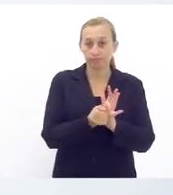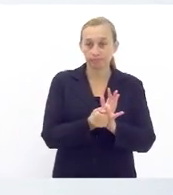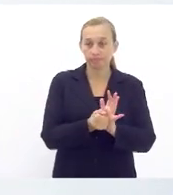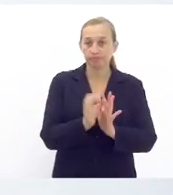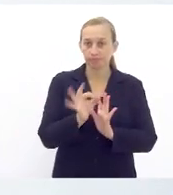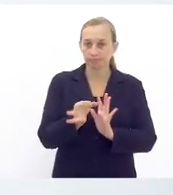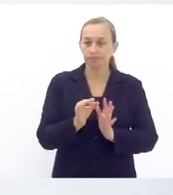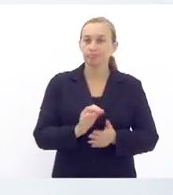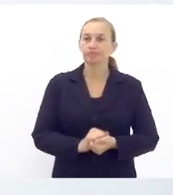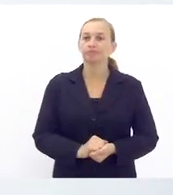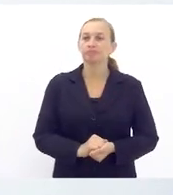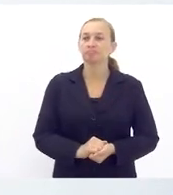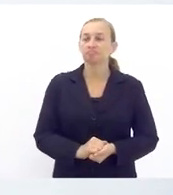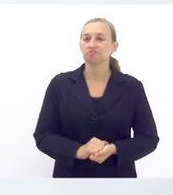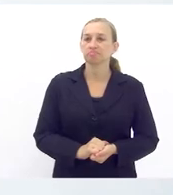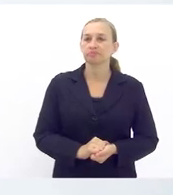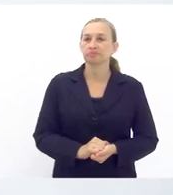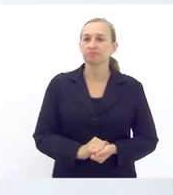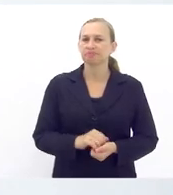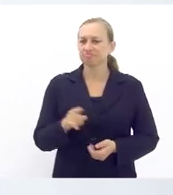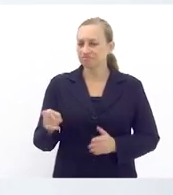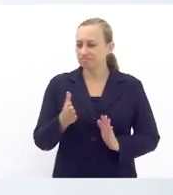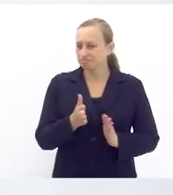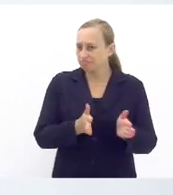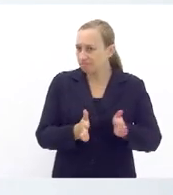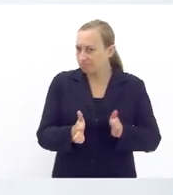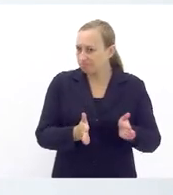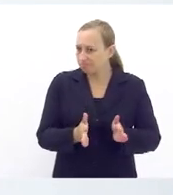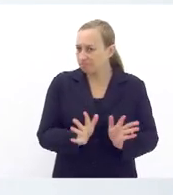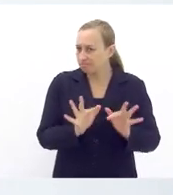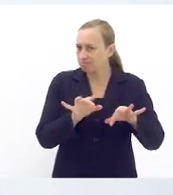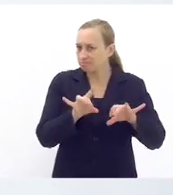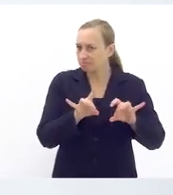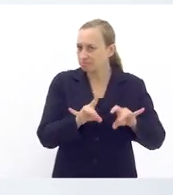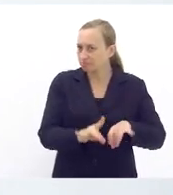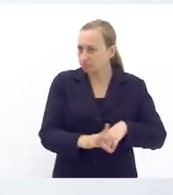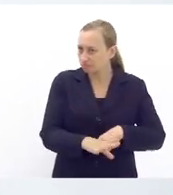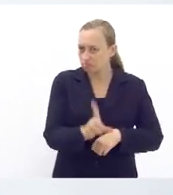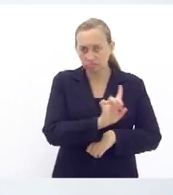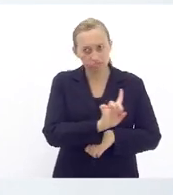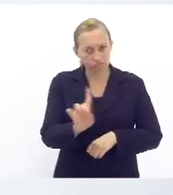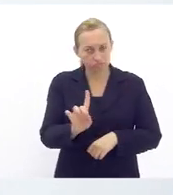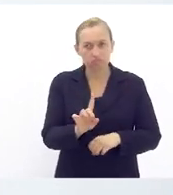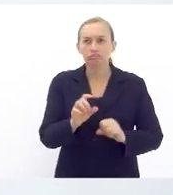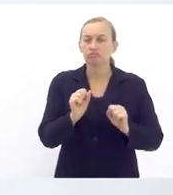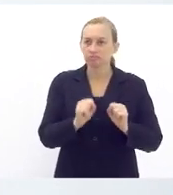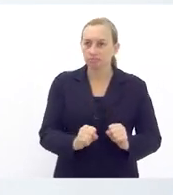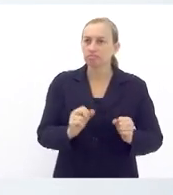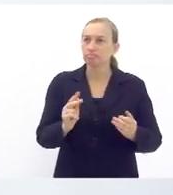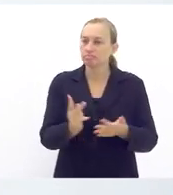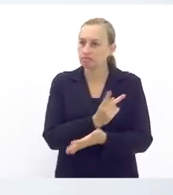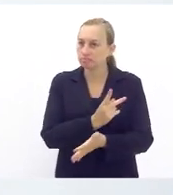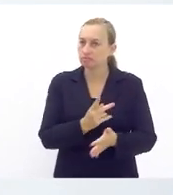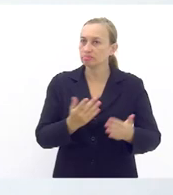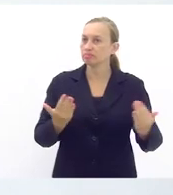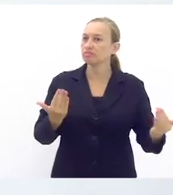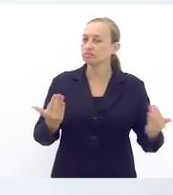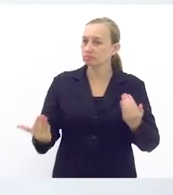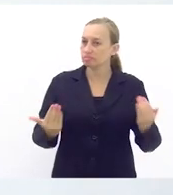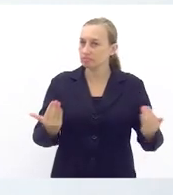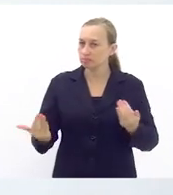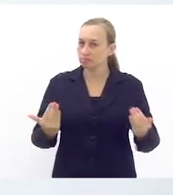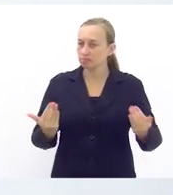essa não isso não quer dizer que essa etapa é a última ela pode ser transversal ela pode correr de forma paralela também